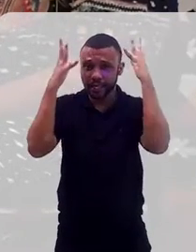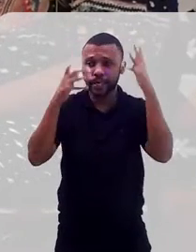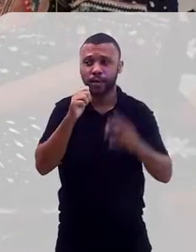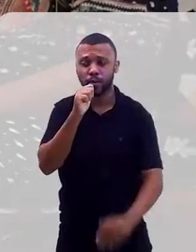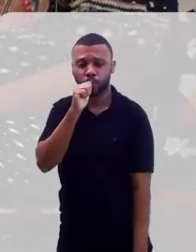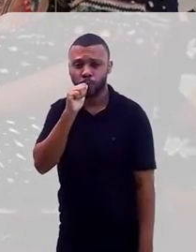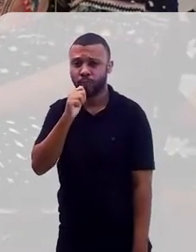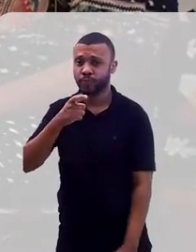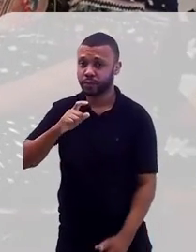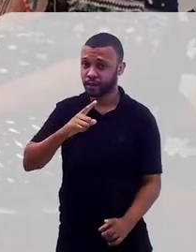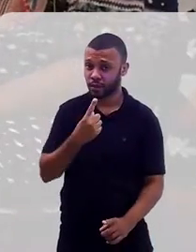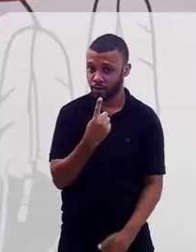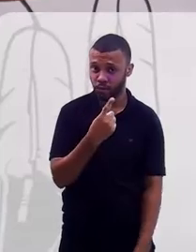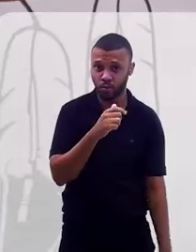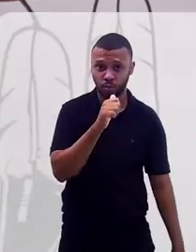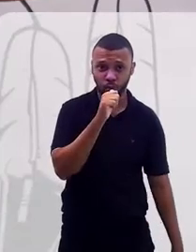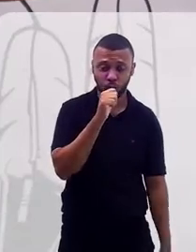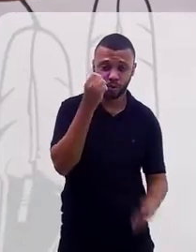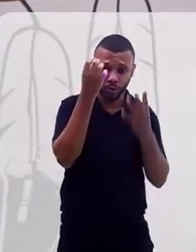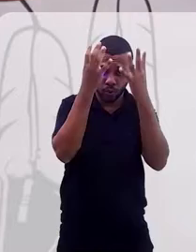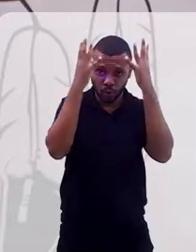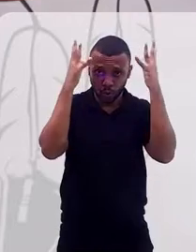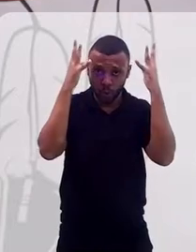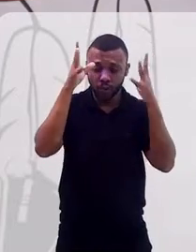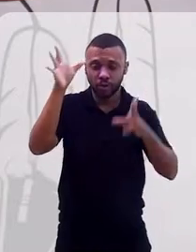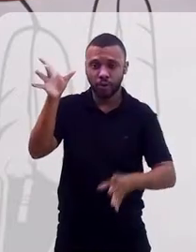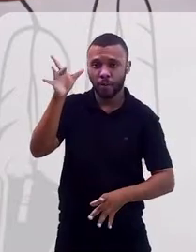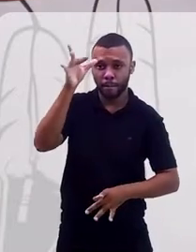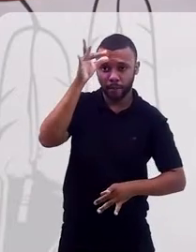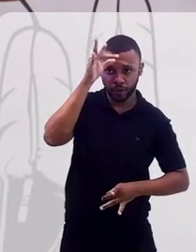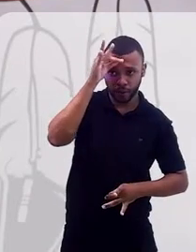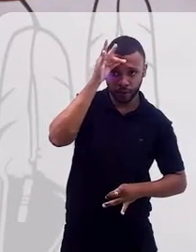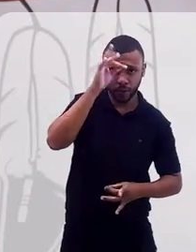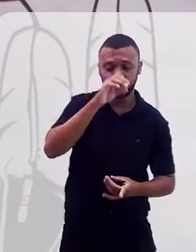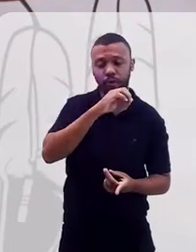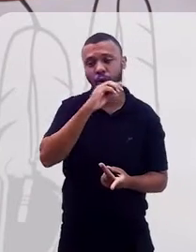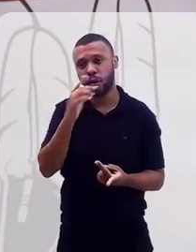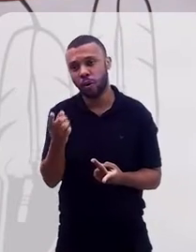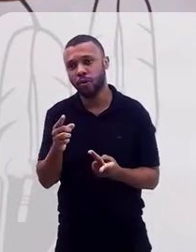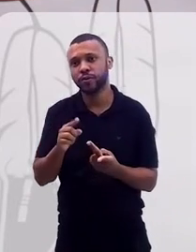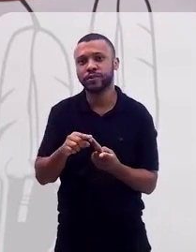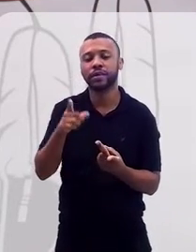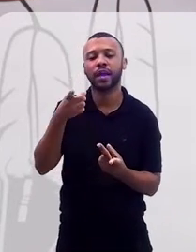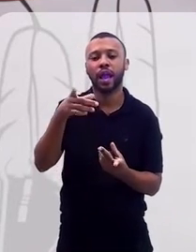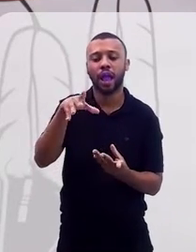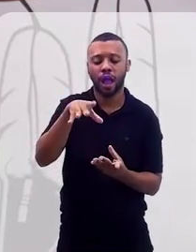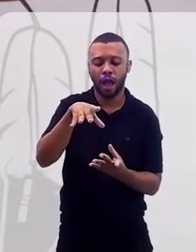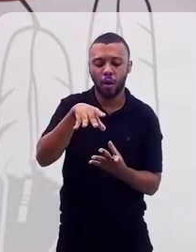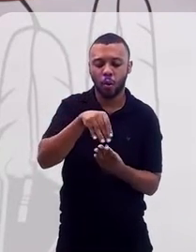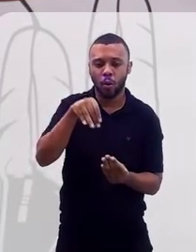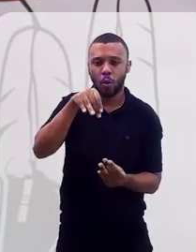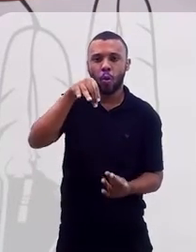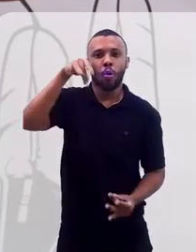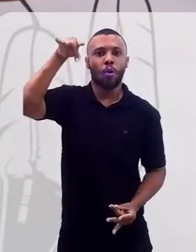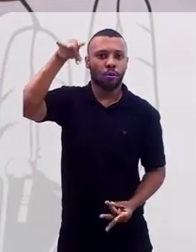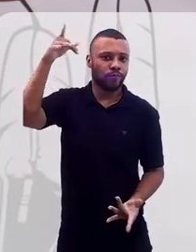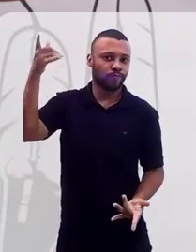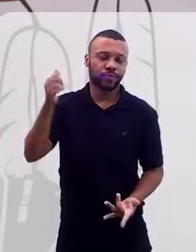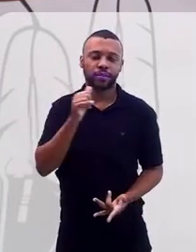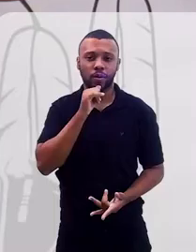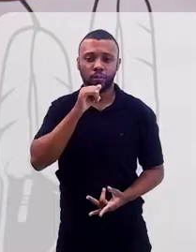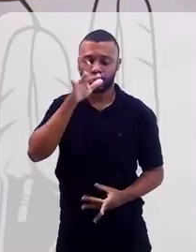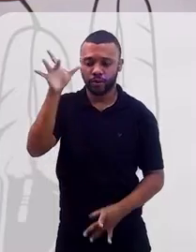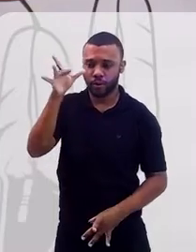para ser bem mais clara né existe um chamanismo de possessão e um chamanismo de ascensão o de